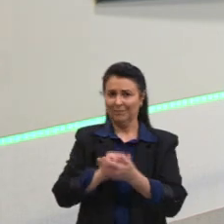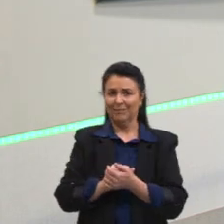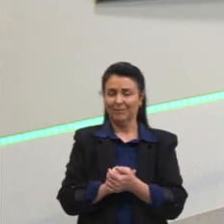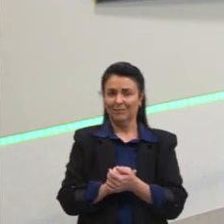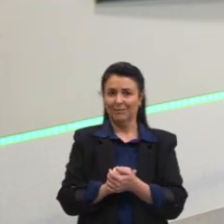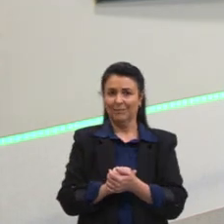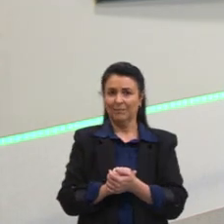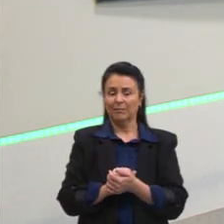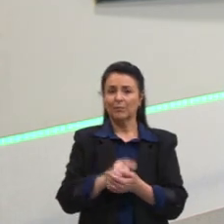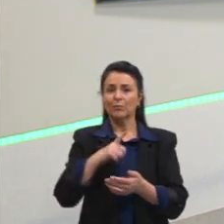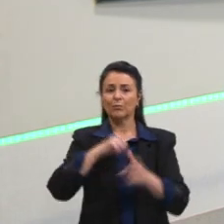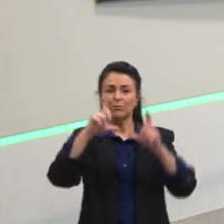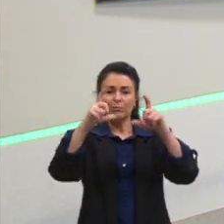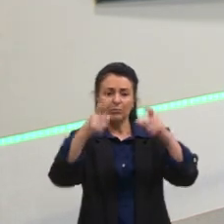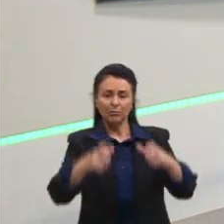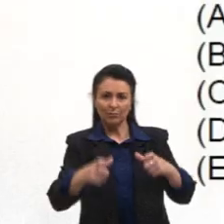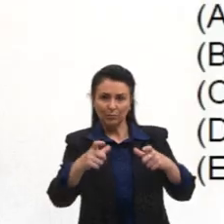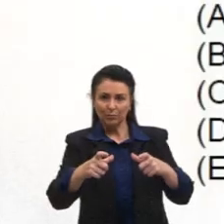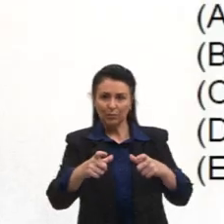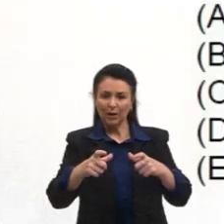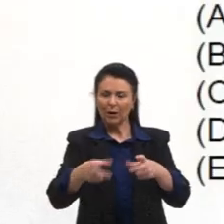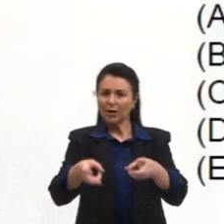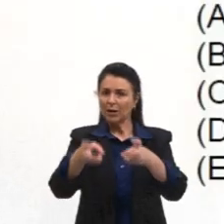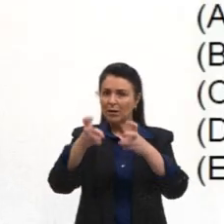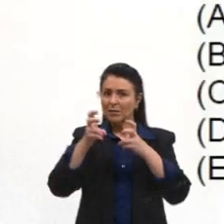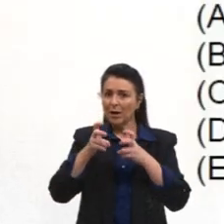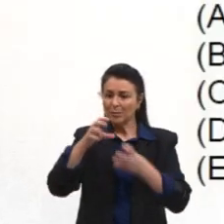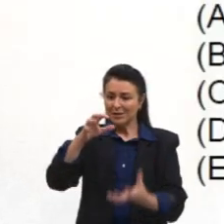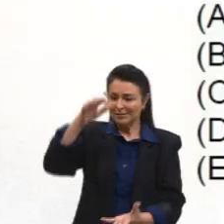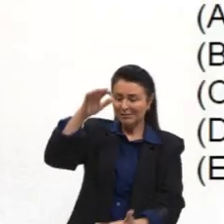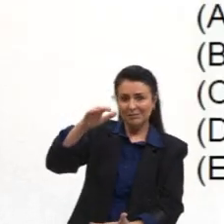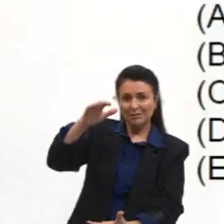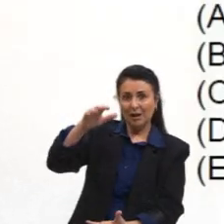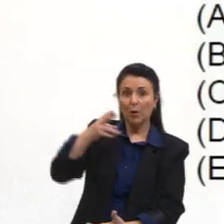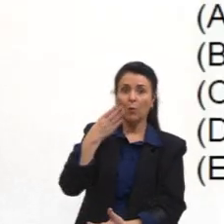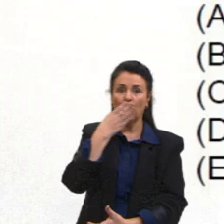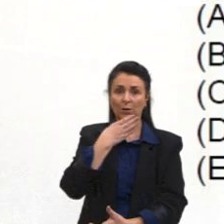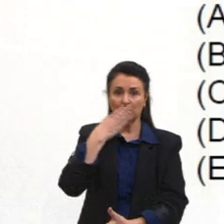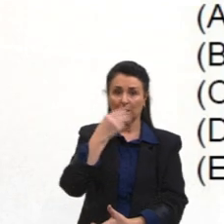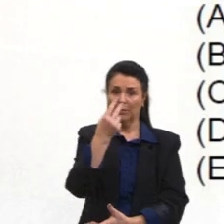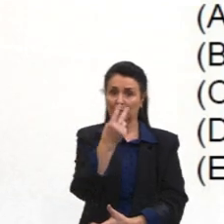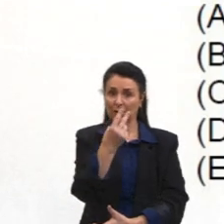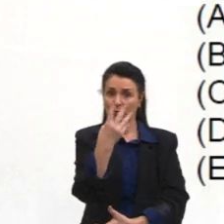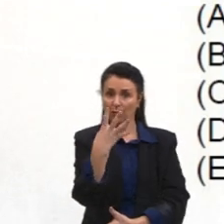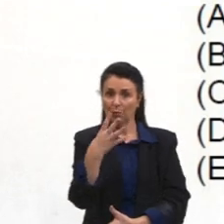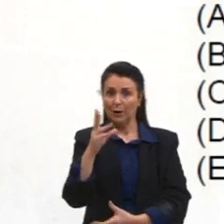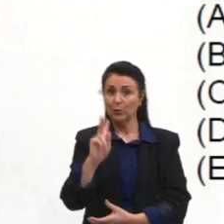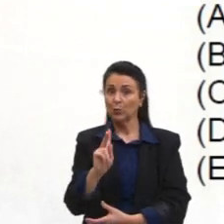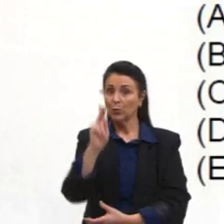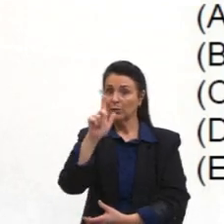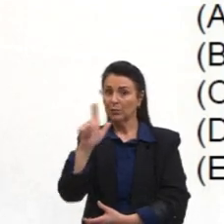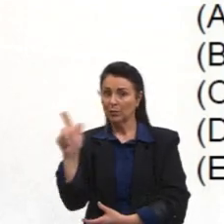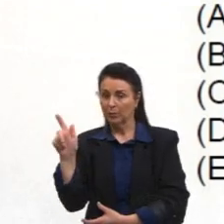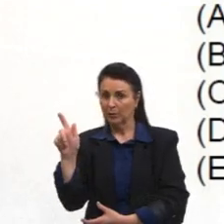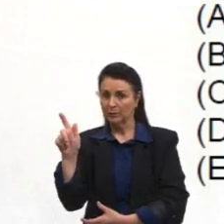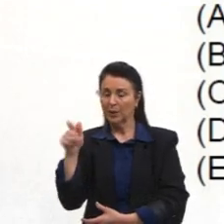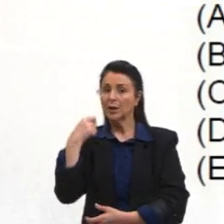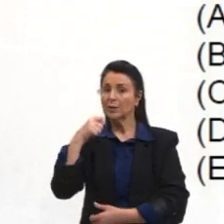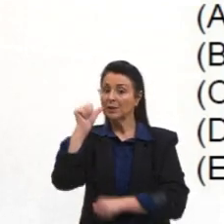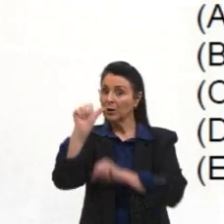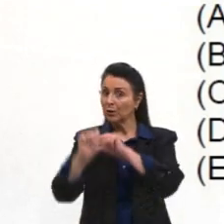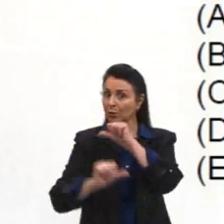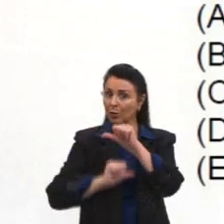um armazém recebe sacos de Açúcar de 24kg Para que sejam empacotados em